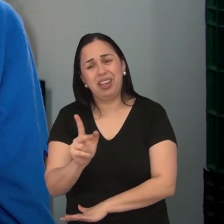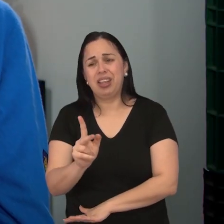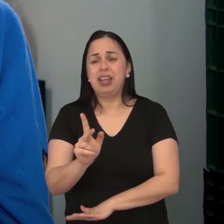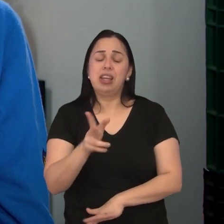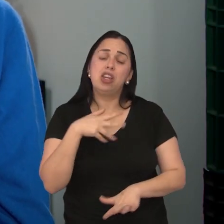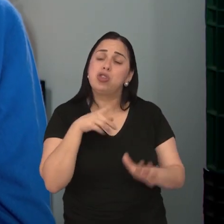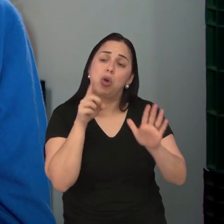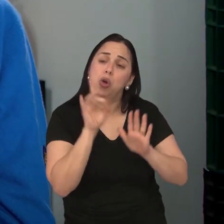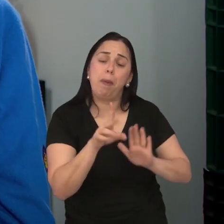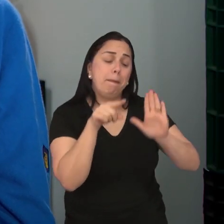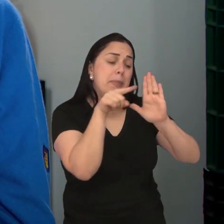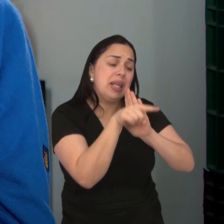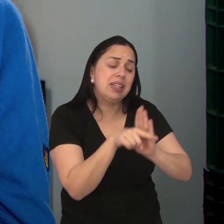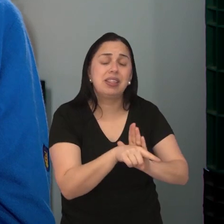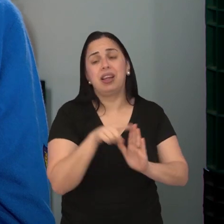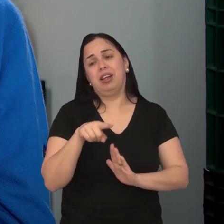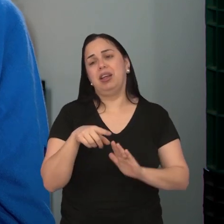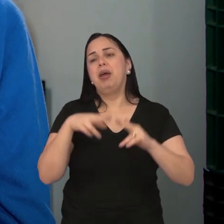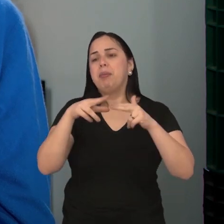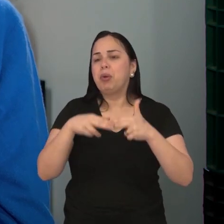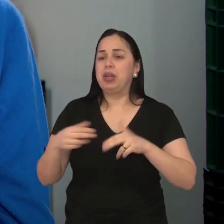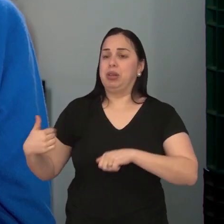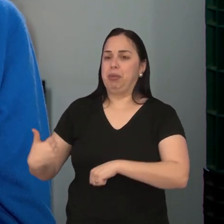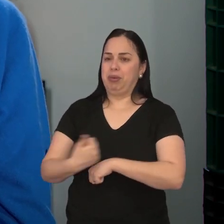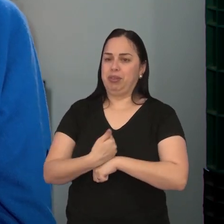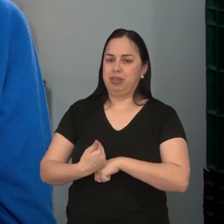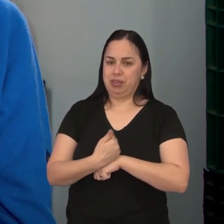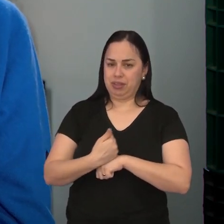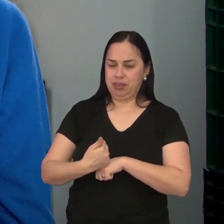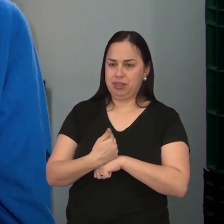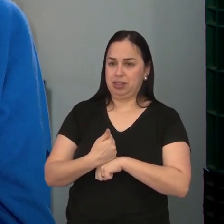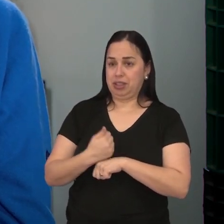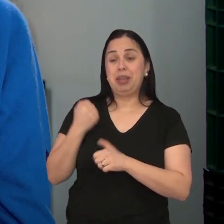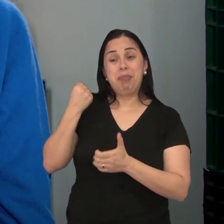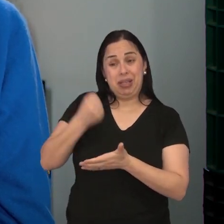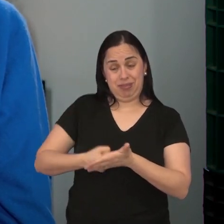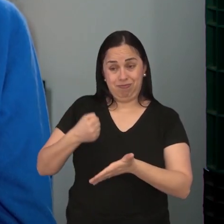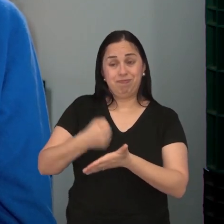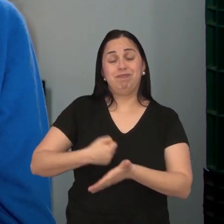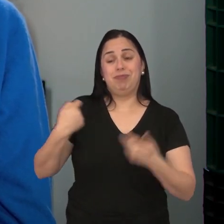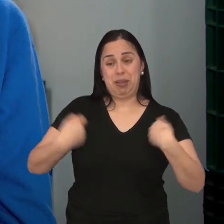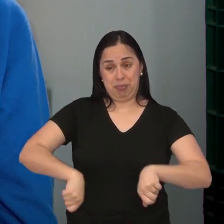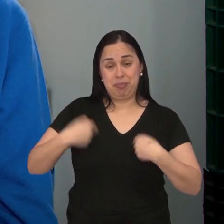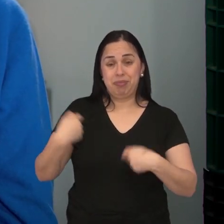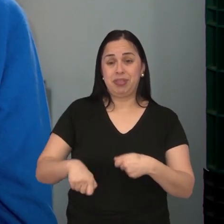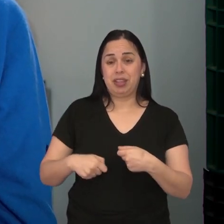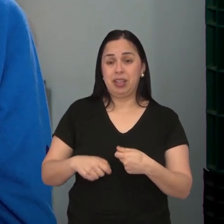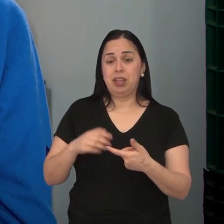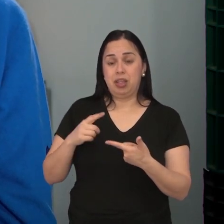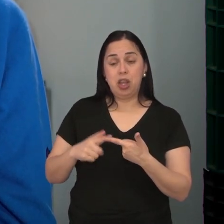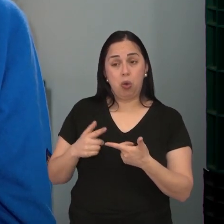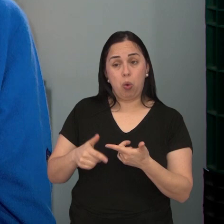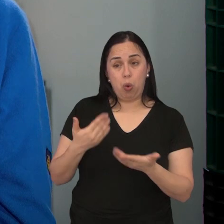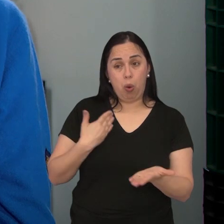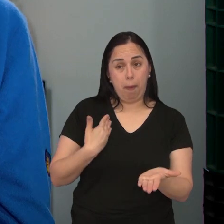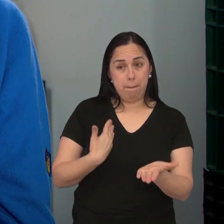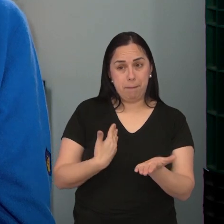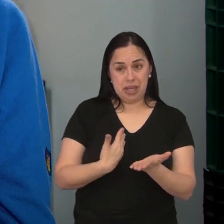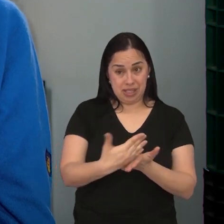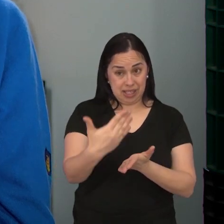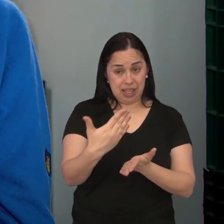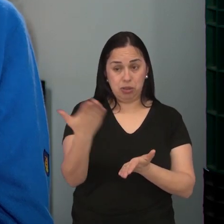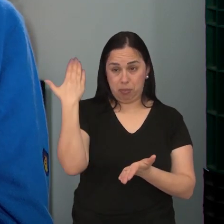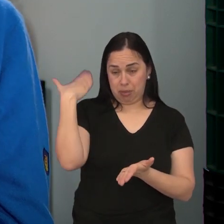né? Então, é uma profissão de muita luta. Eu comecei no momento que